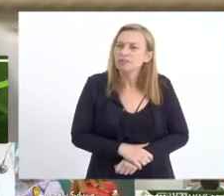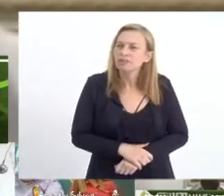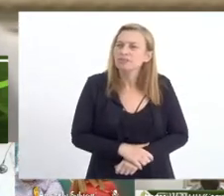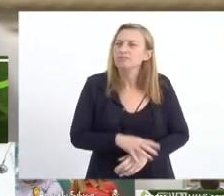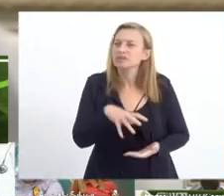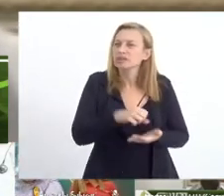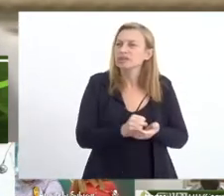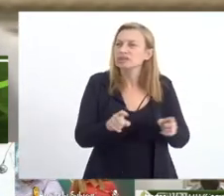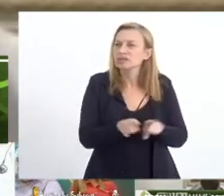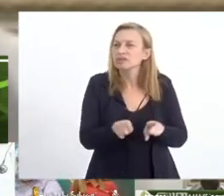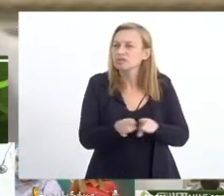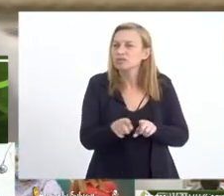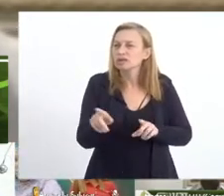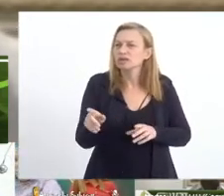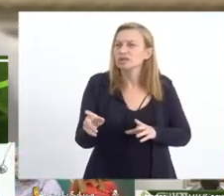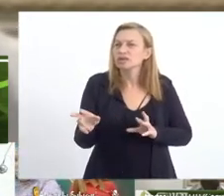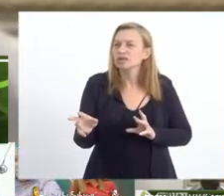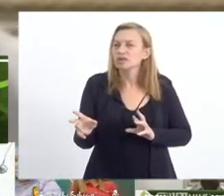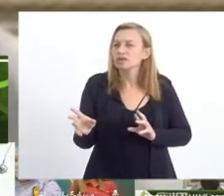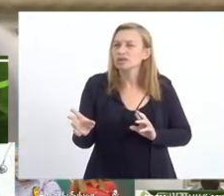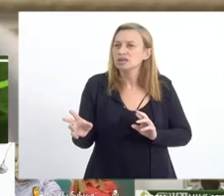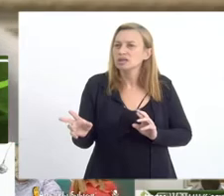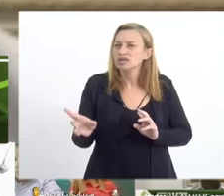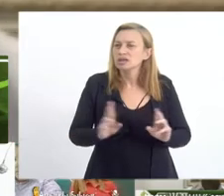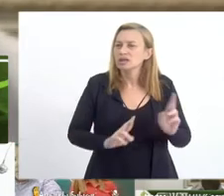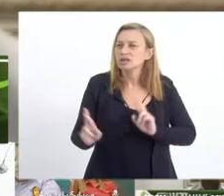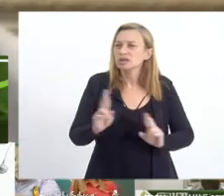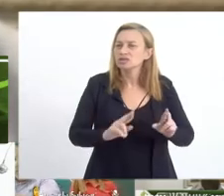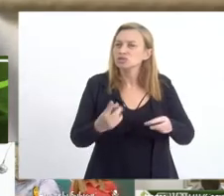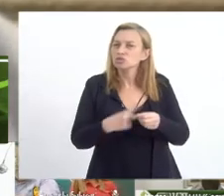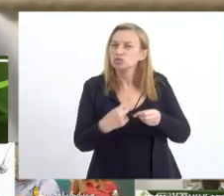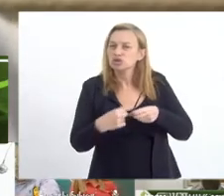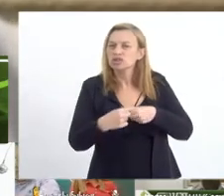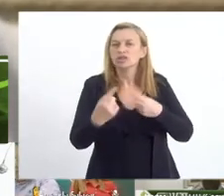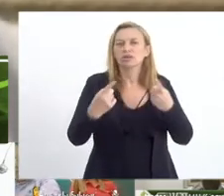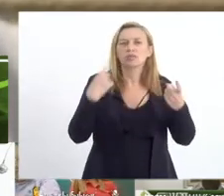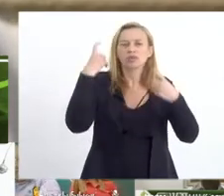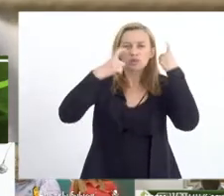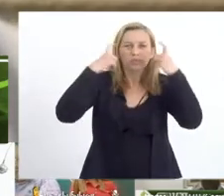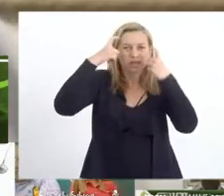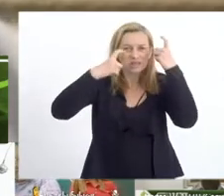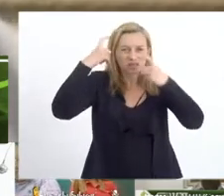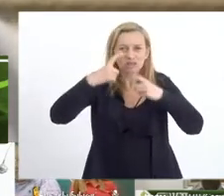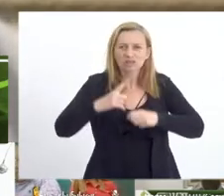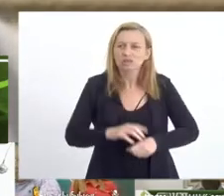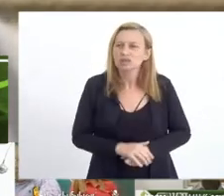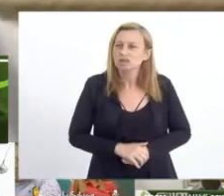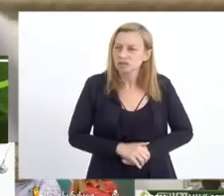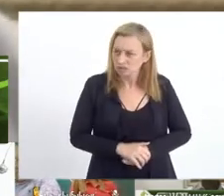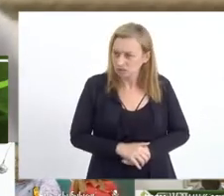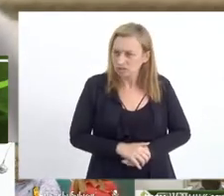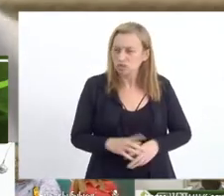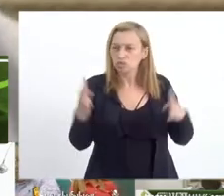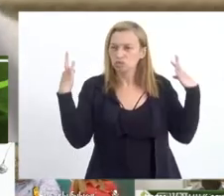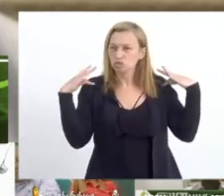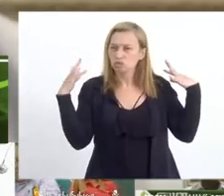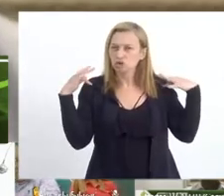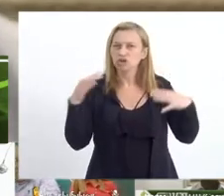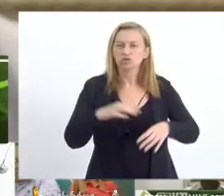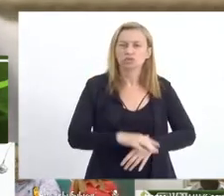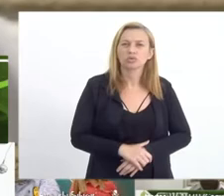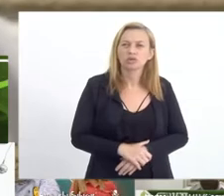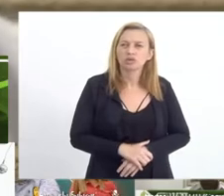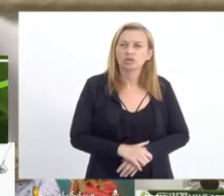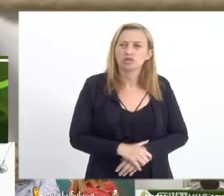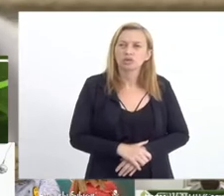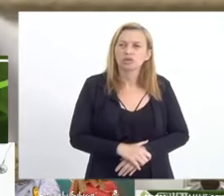registrar também a interação que o município tem, ter a preocupação, né, das potencialidades do turismo e